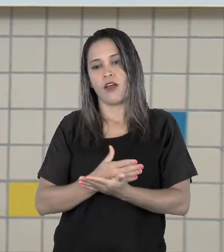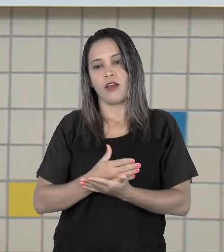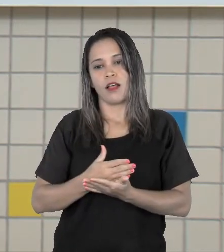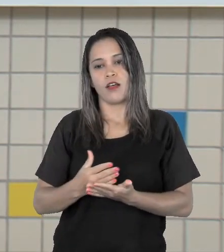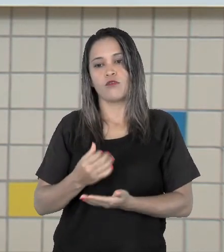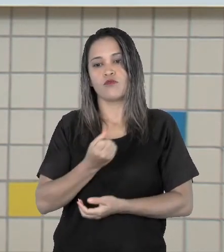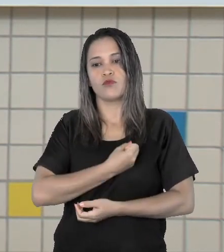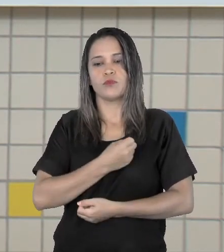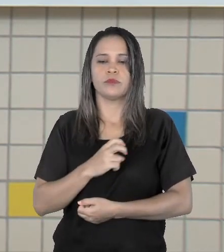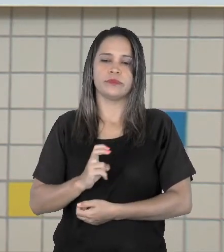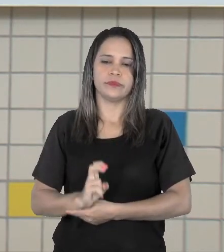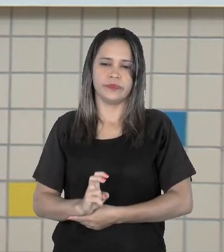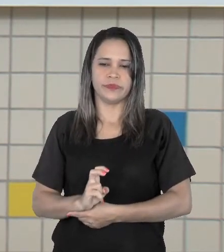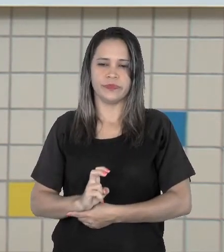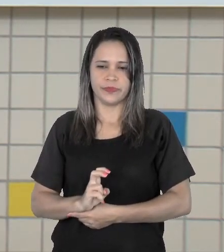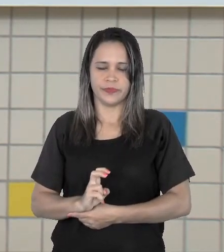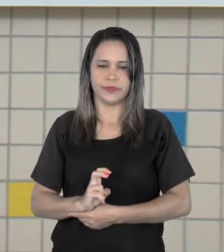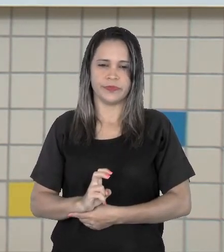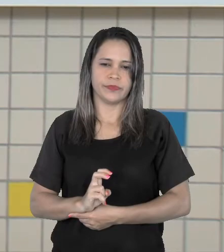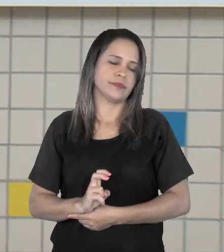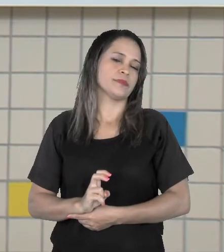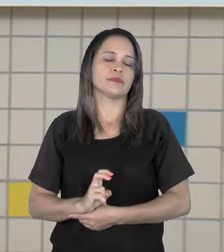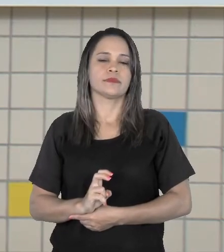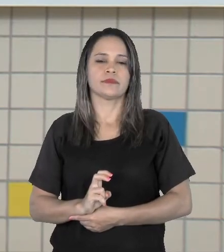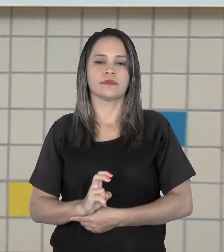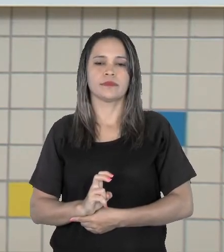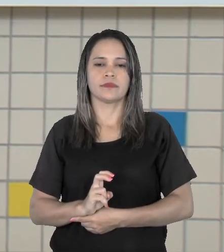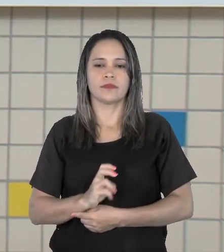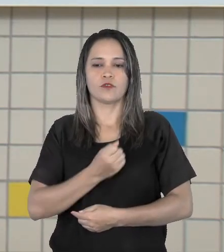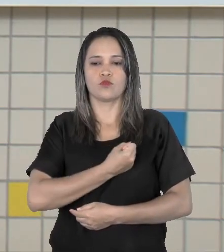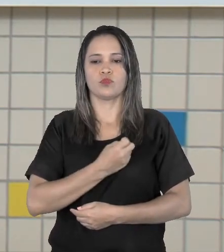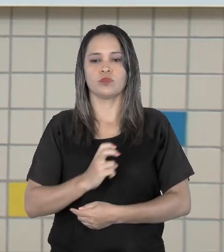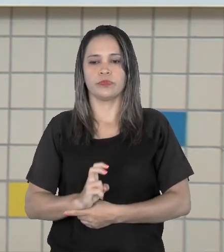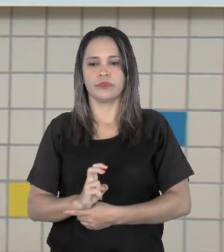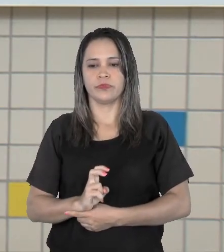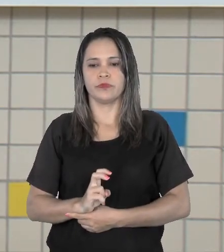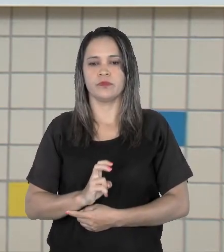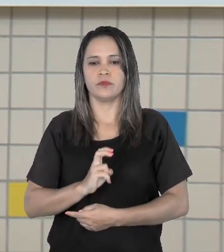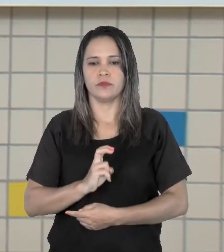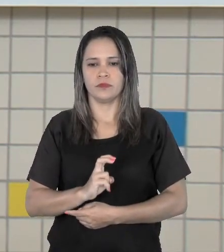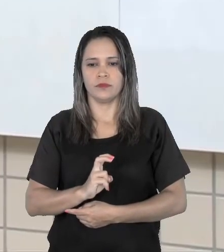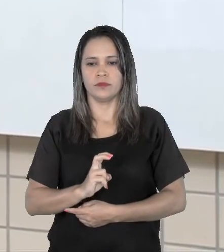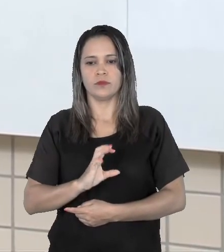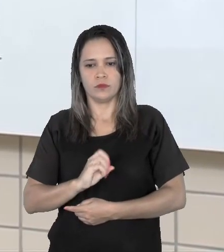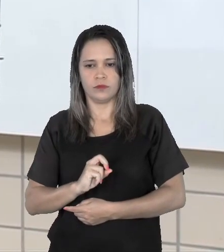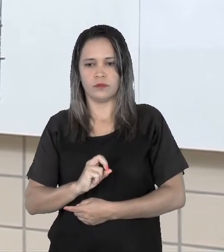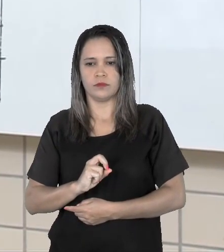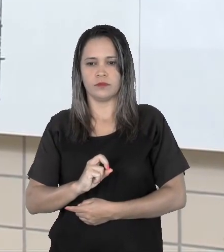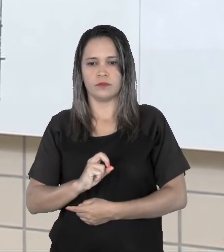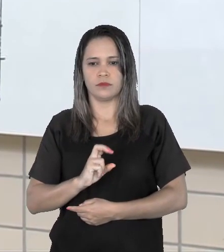número 5. Número 5. 50,